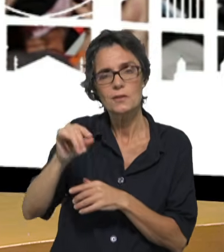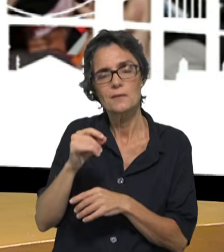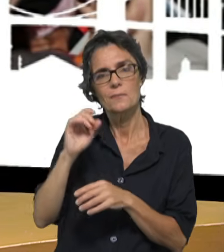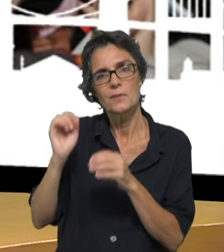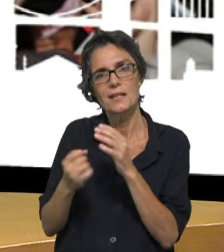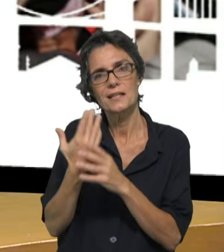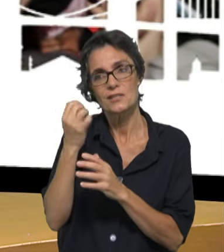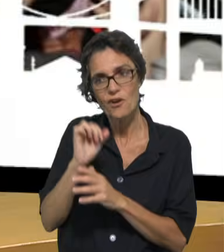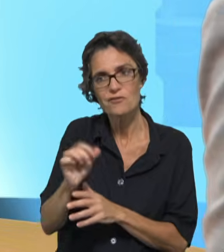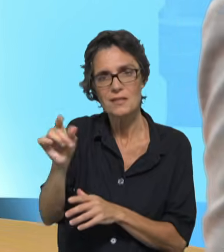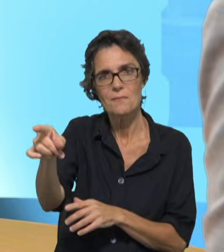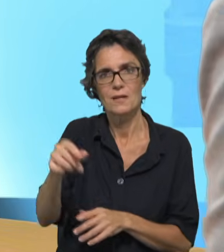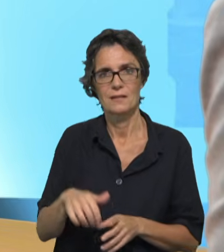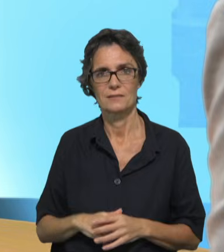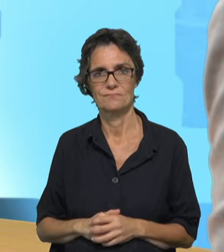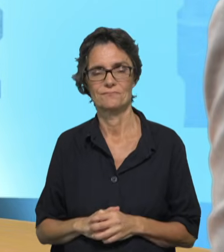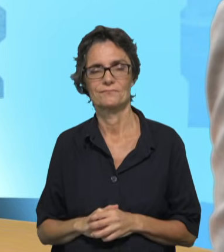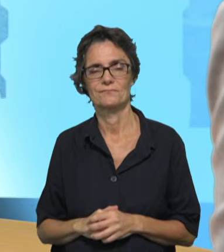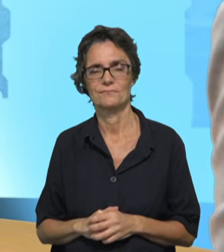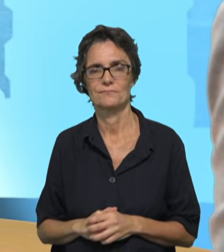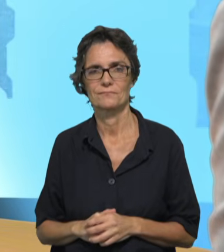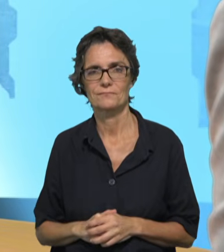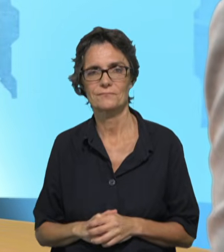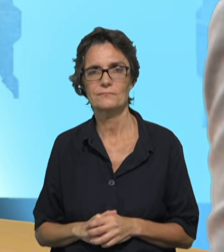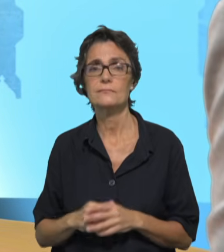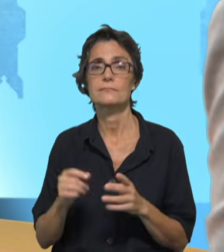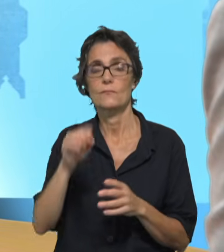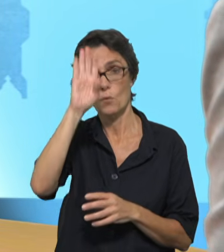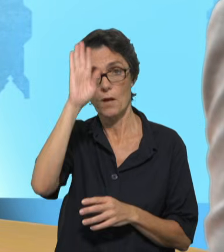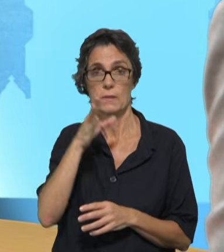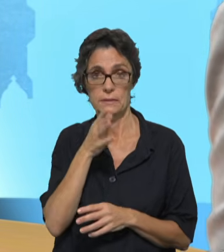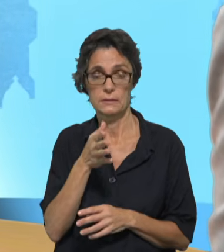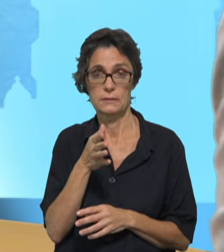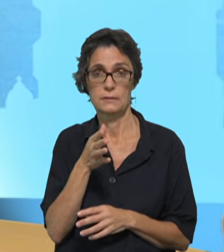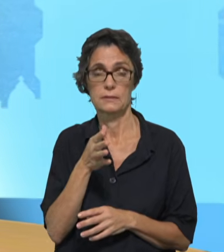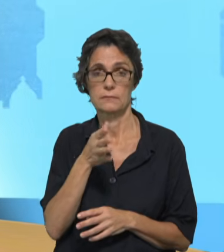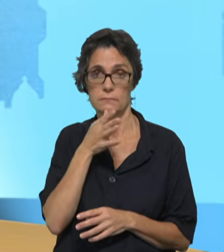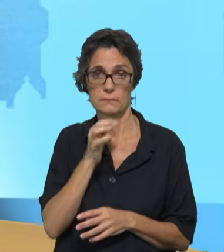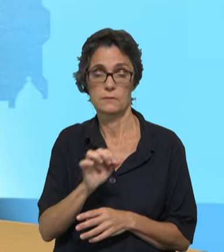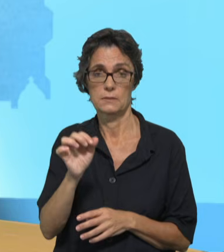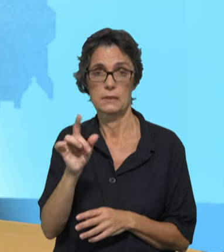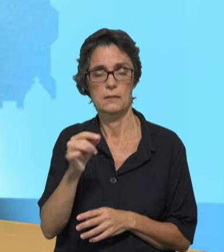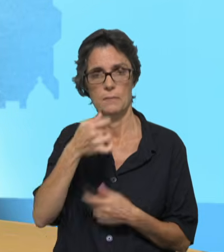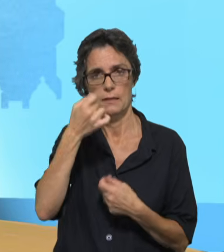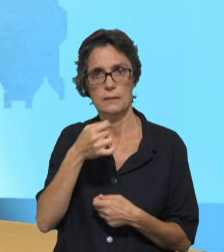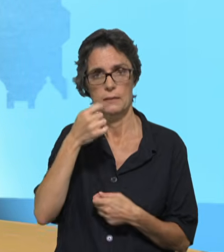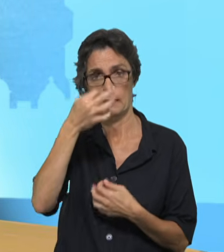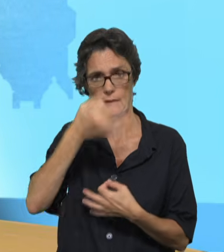criação. E na mensagem o Papa também diz, e ligando também com de facto esse respeito pela dignidade humana,